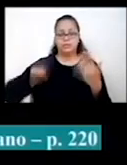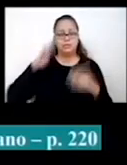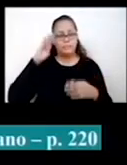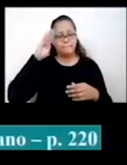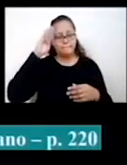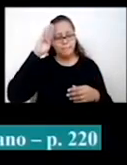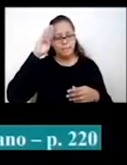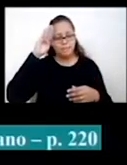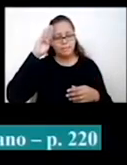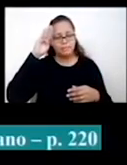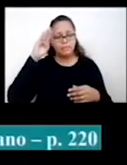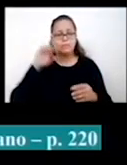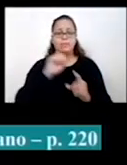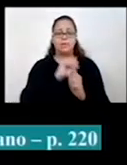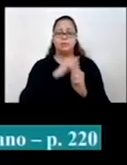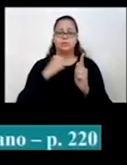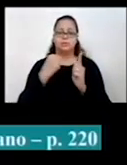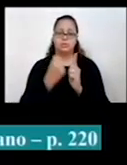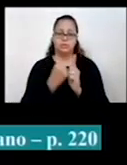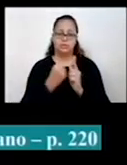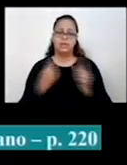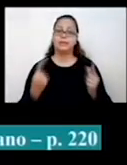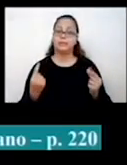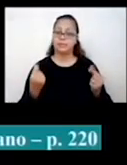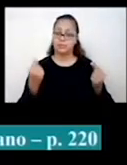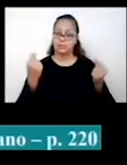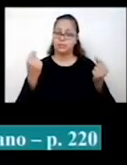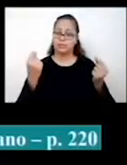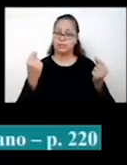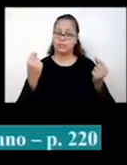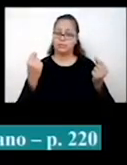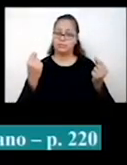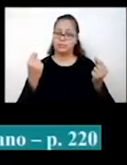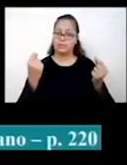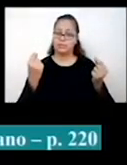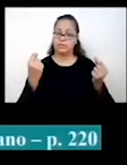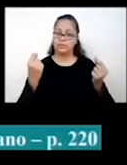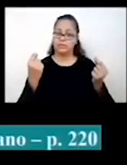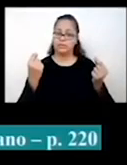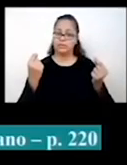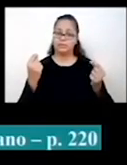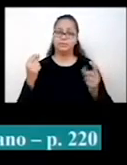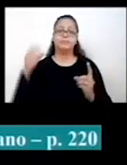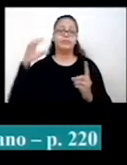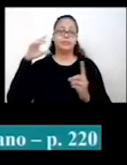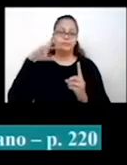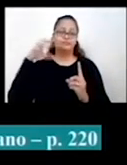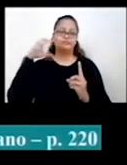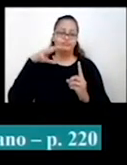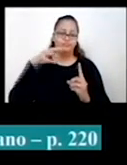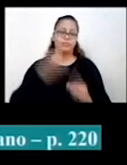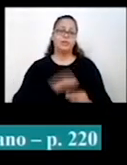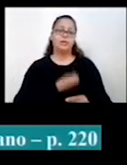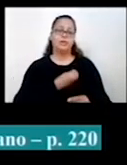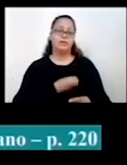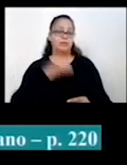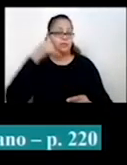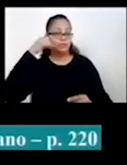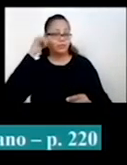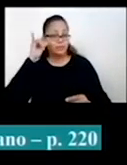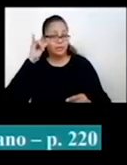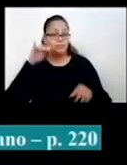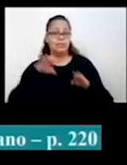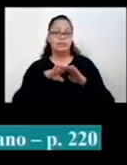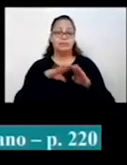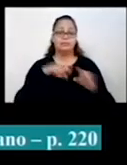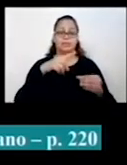principalmente consequências aí sociais e também econômicas. Afetam a vida no campo e afetam a vida